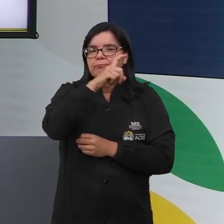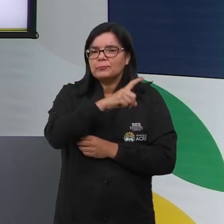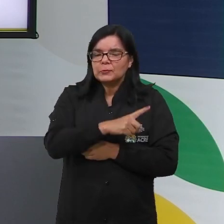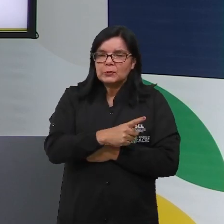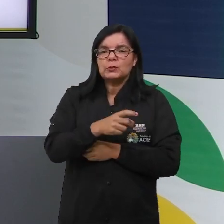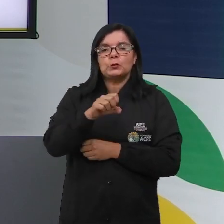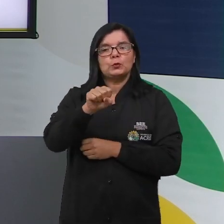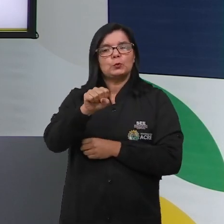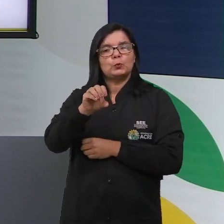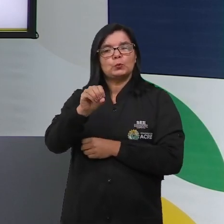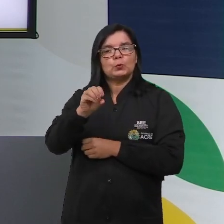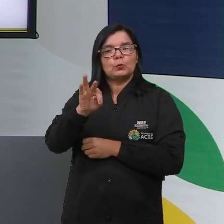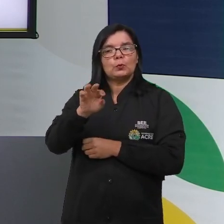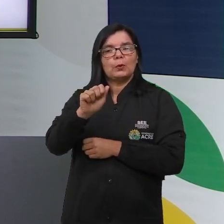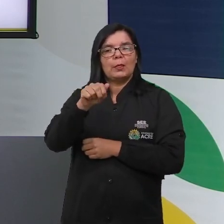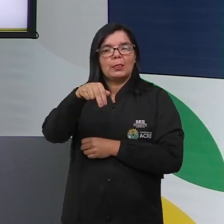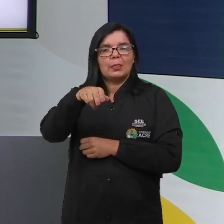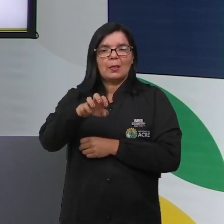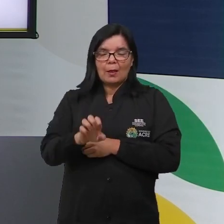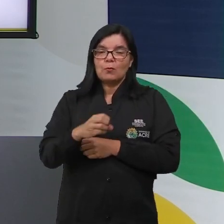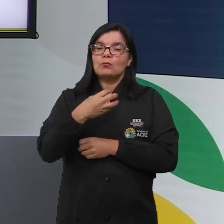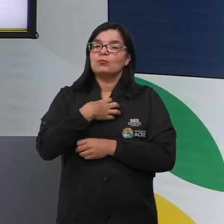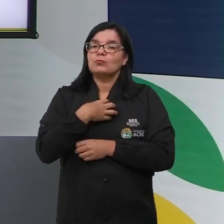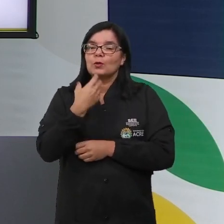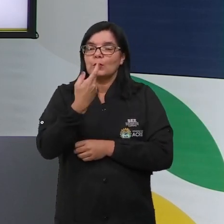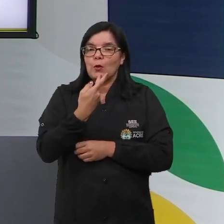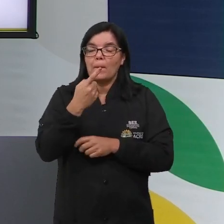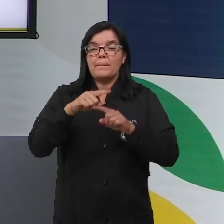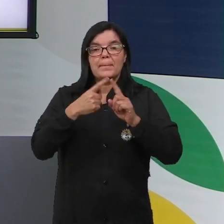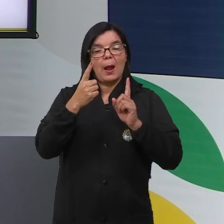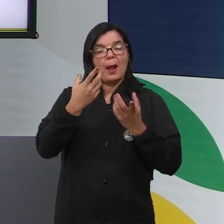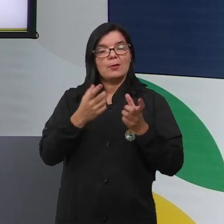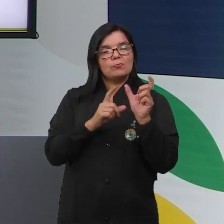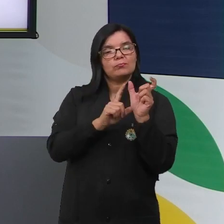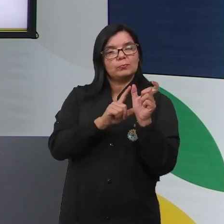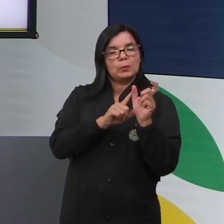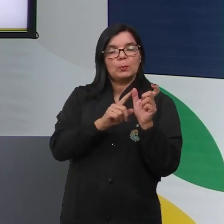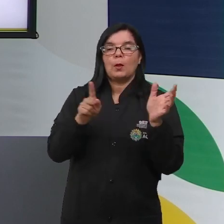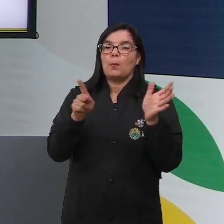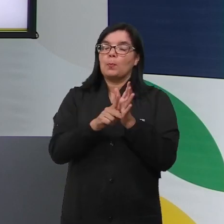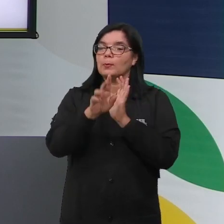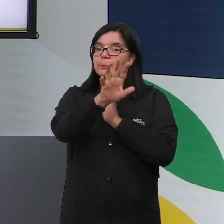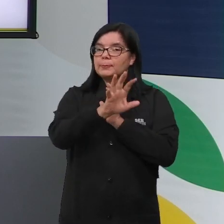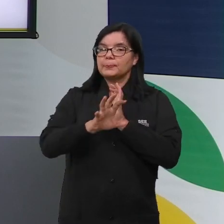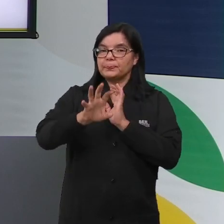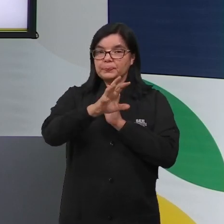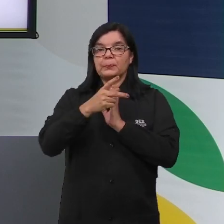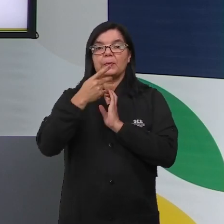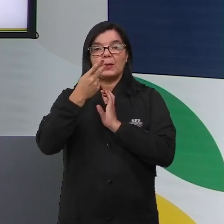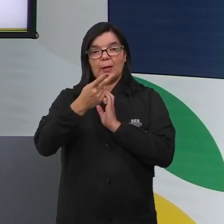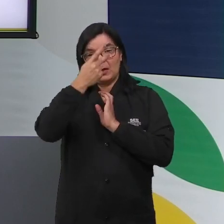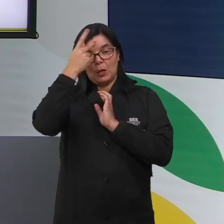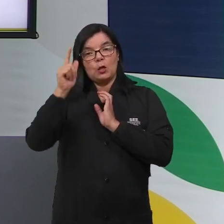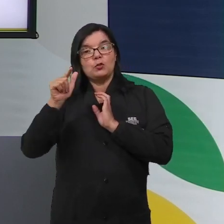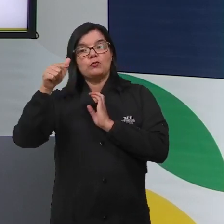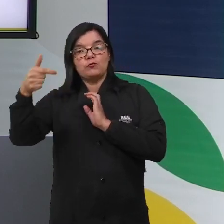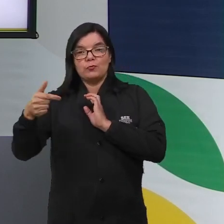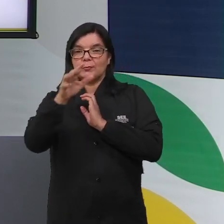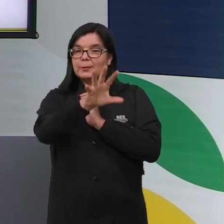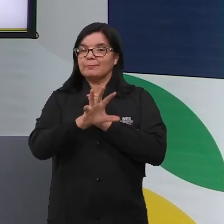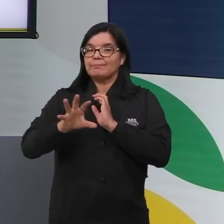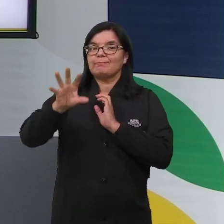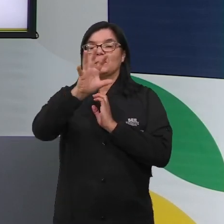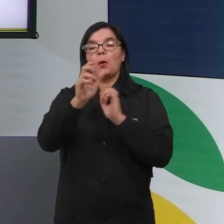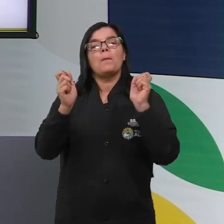ali da sua produção oral, mas o uso de termos ali regionais, e se você estiver falando para pessoas de outra